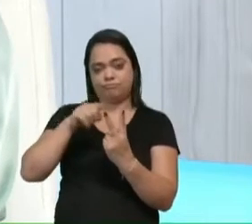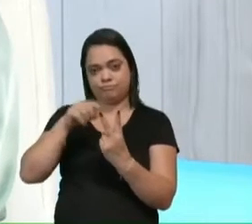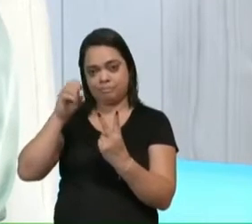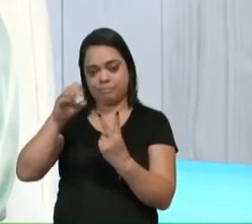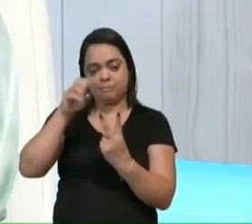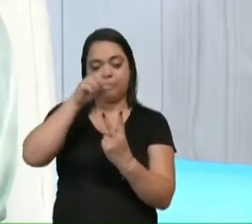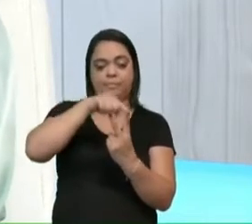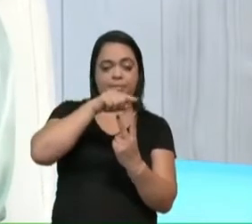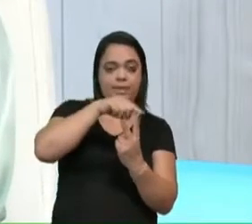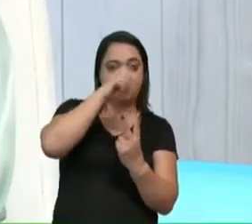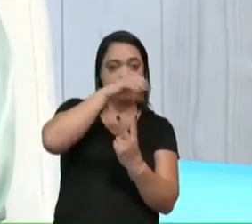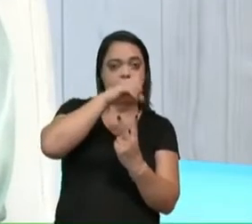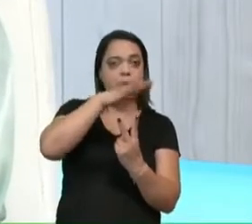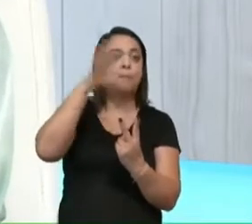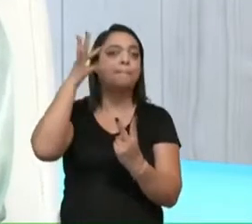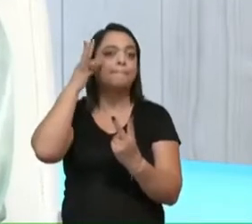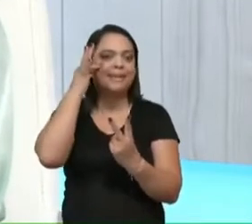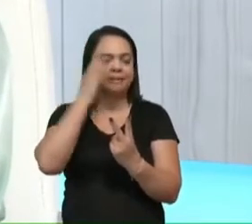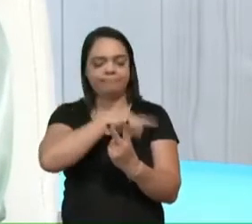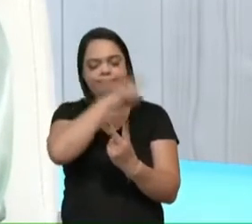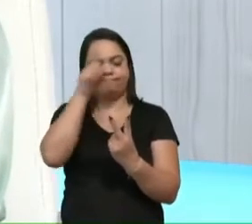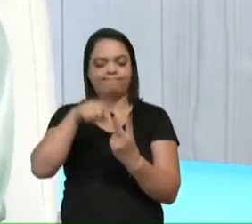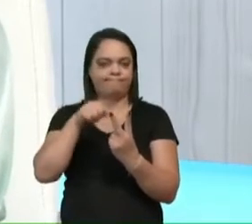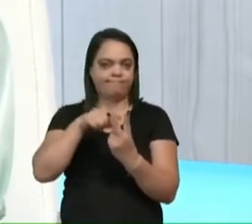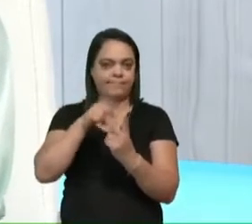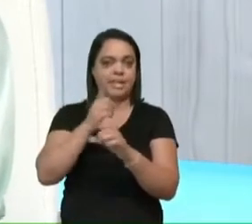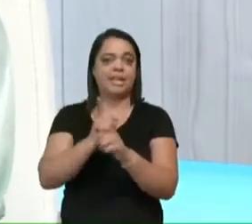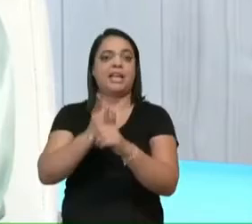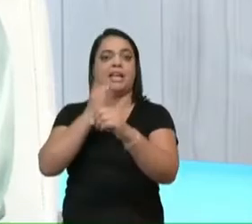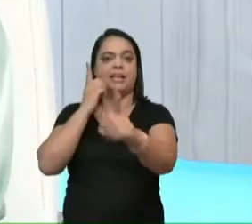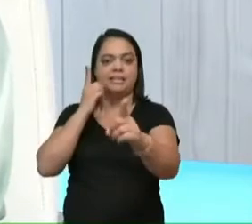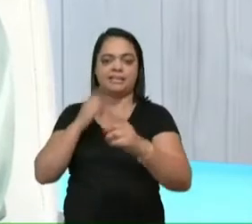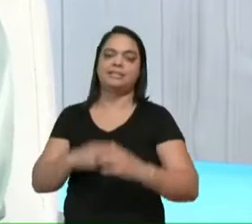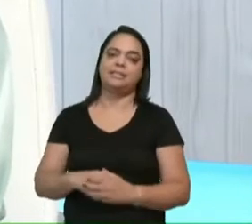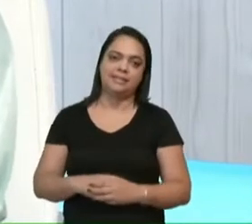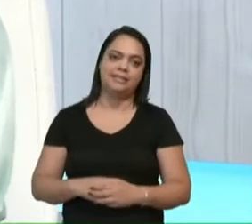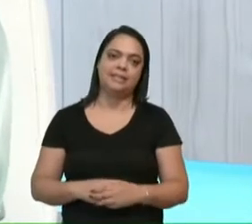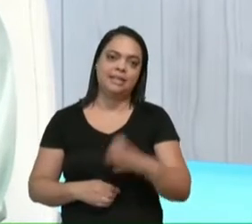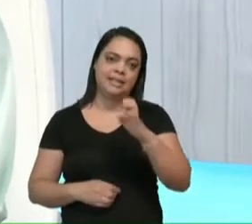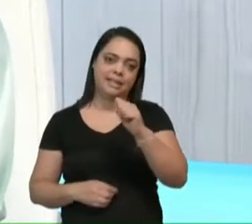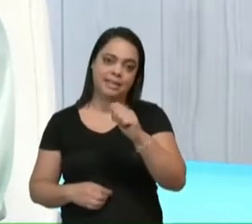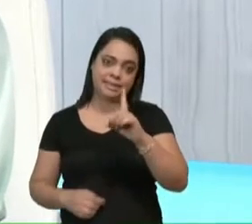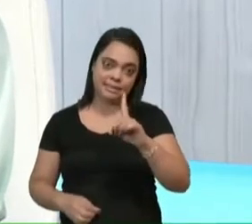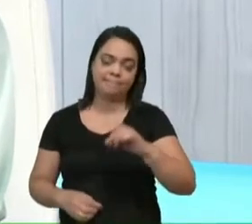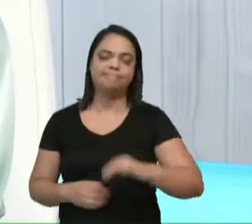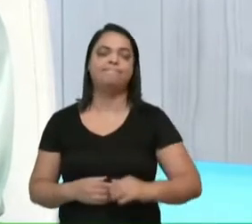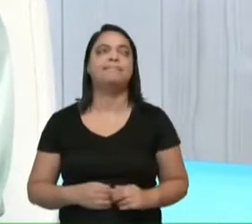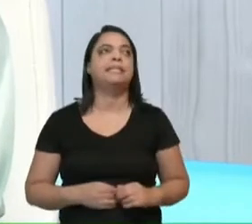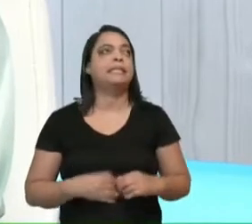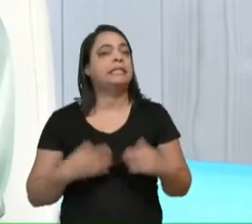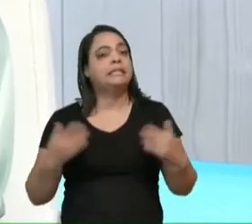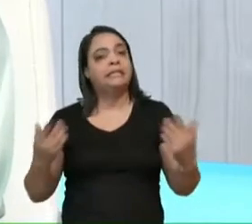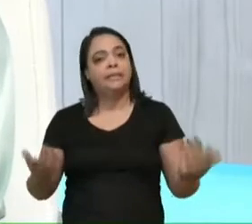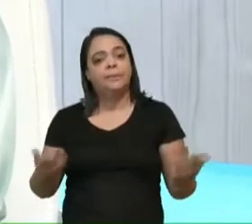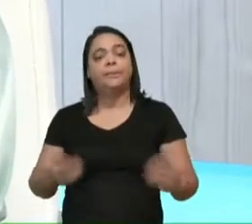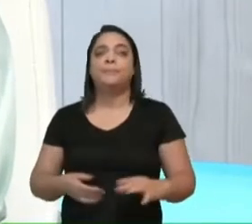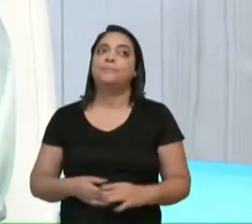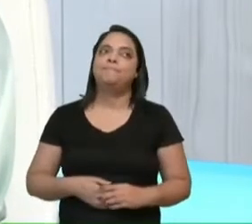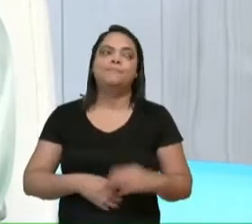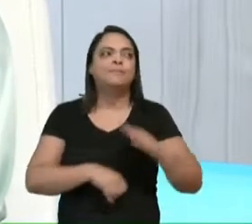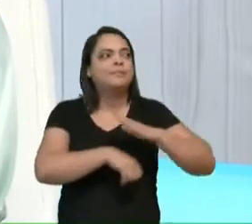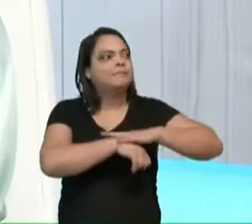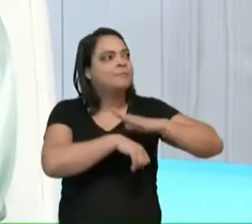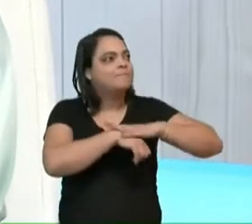presencial e o ensino no formato à distância que nós chamamos aí de EAD sim né então foi um